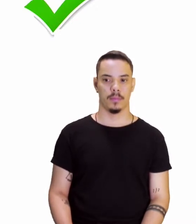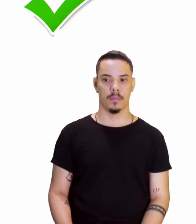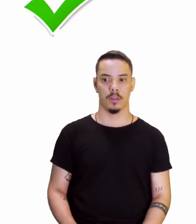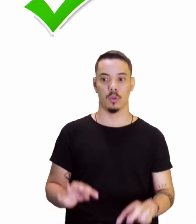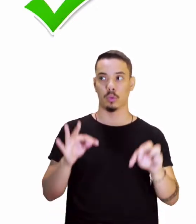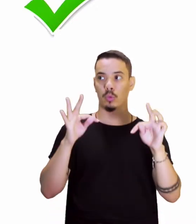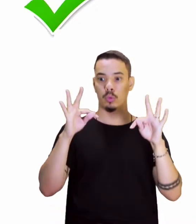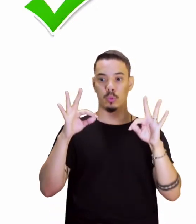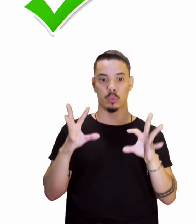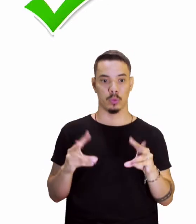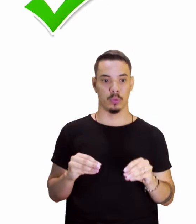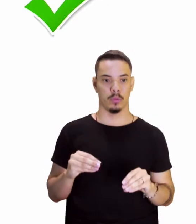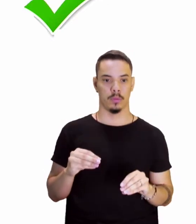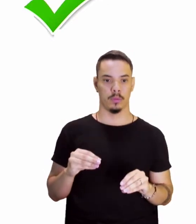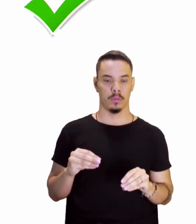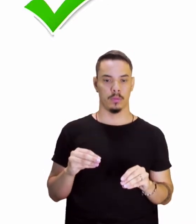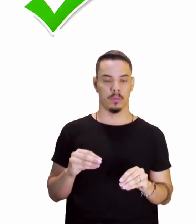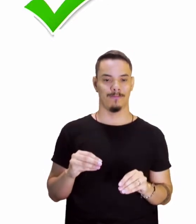Todos estavam